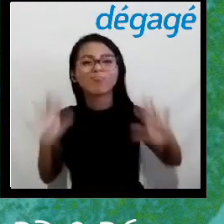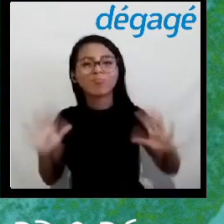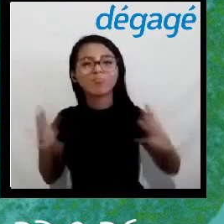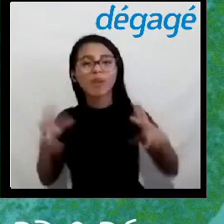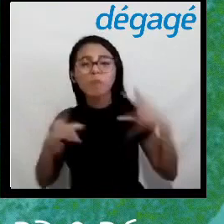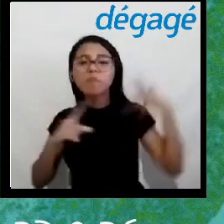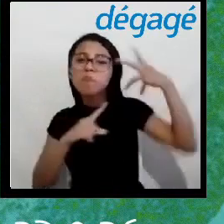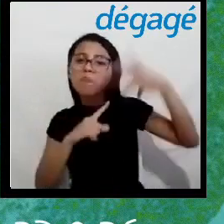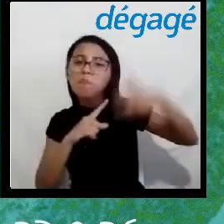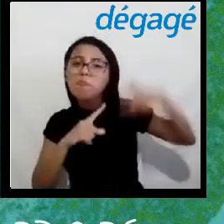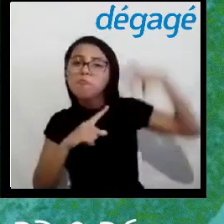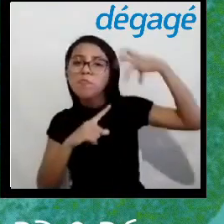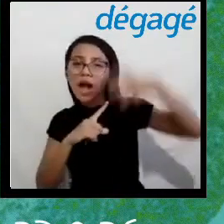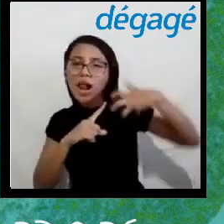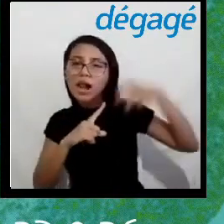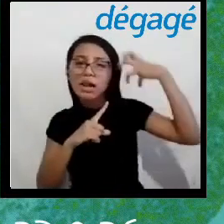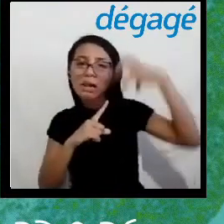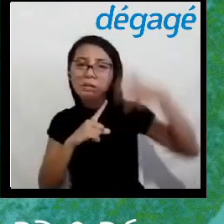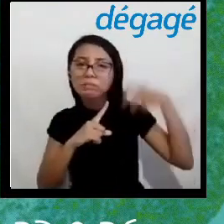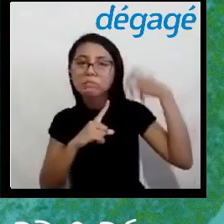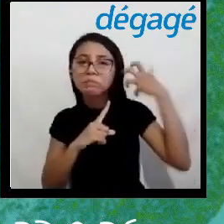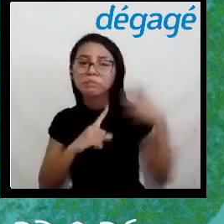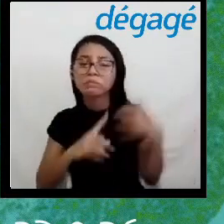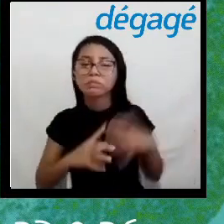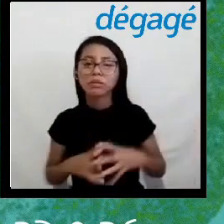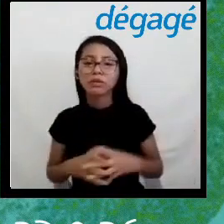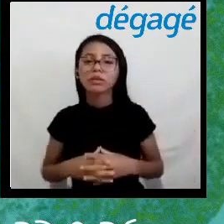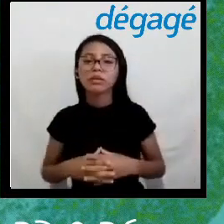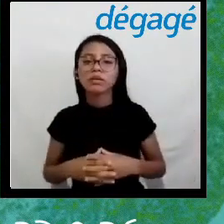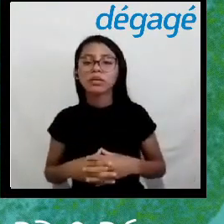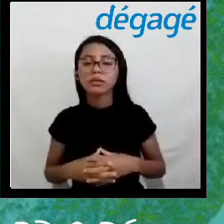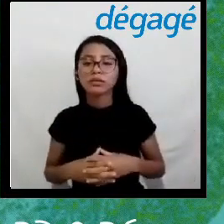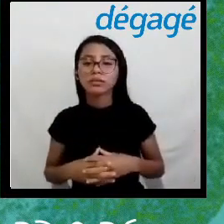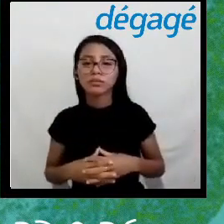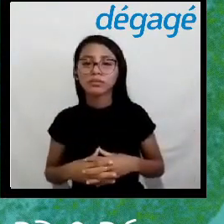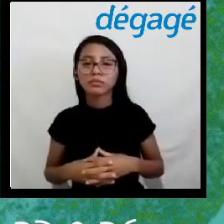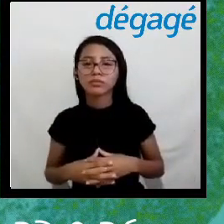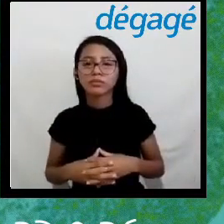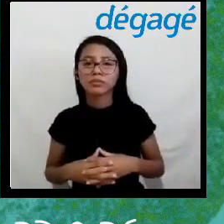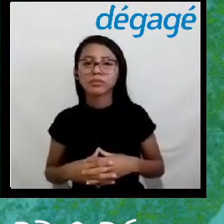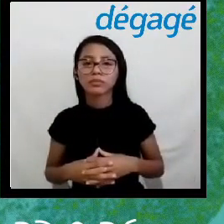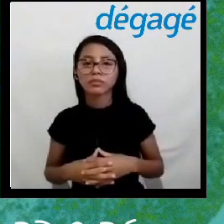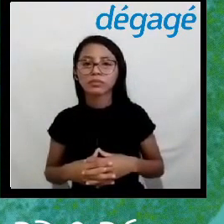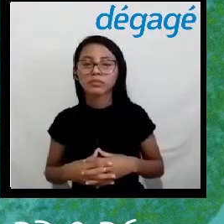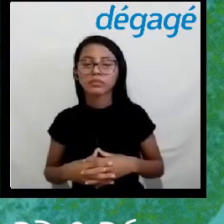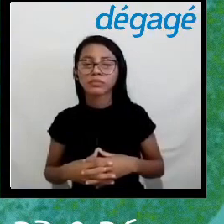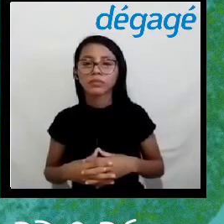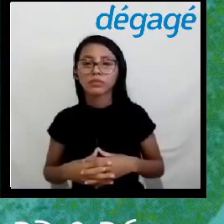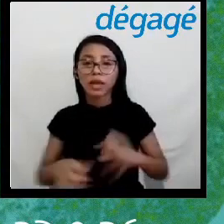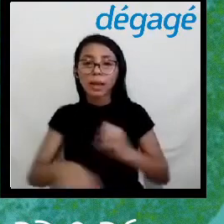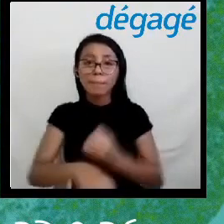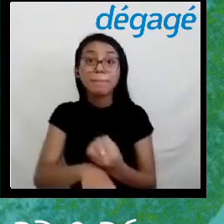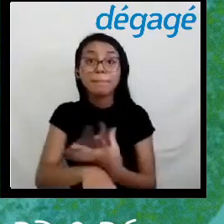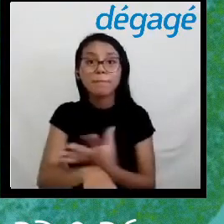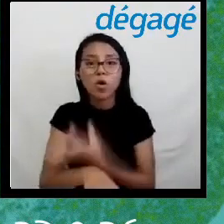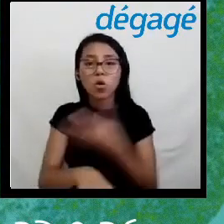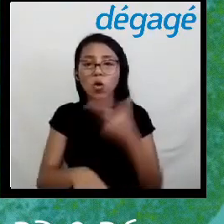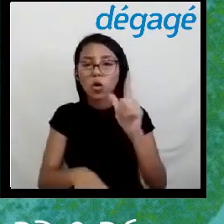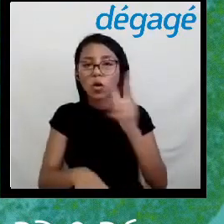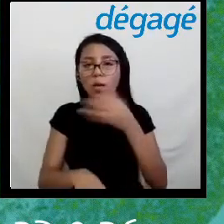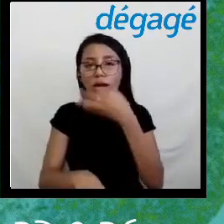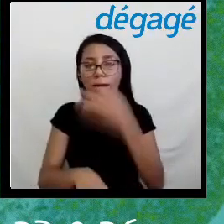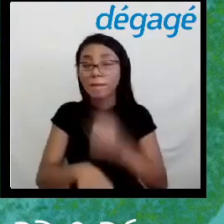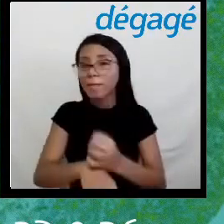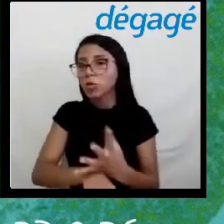lindo. Ainda na palestra, o Fábio Alana Estevam diz, emocionante, gratificante ouvir